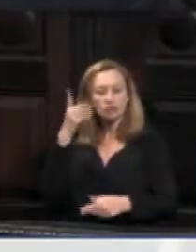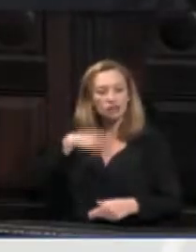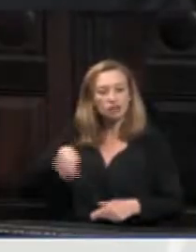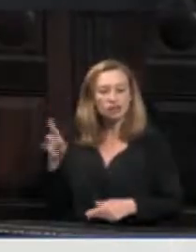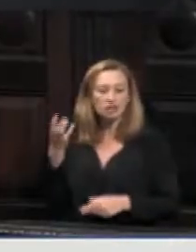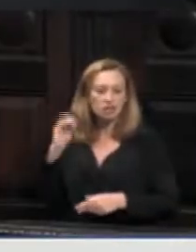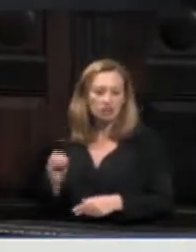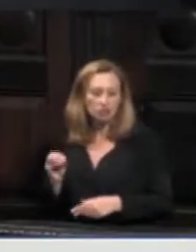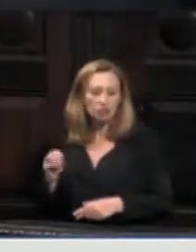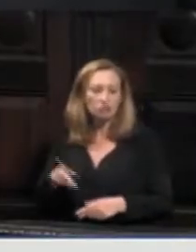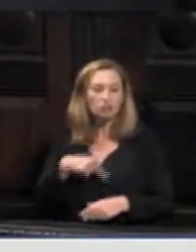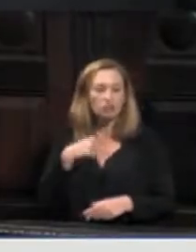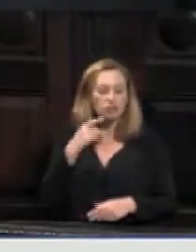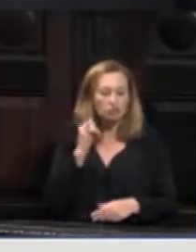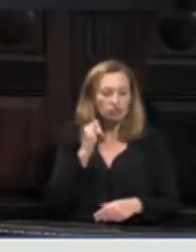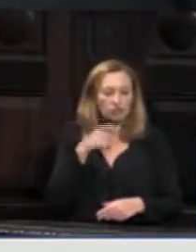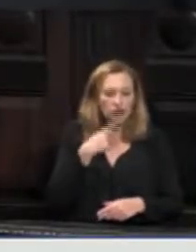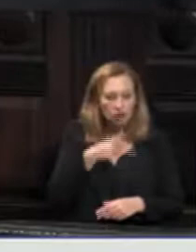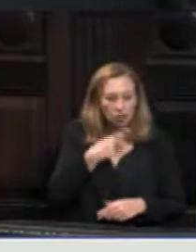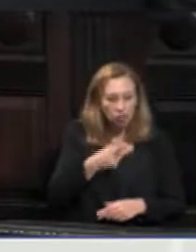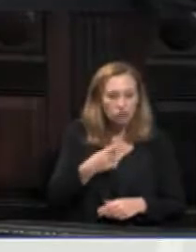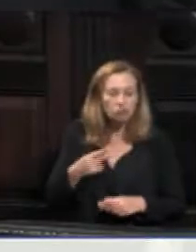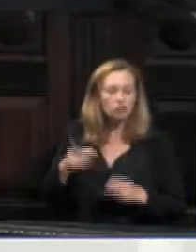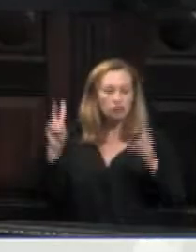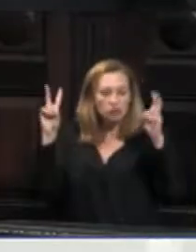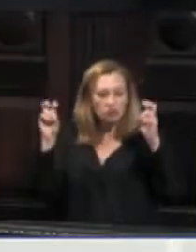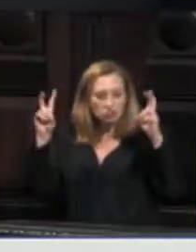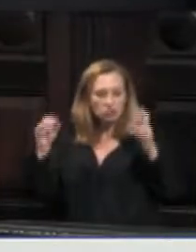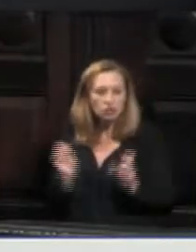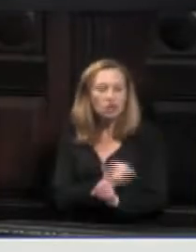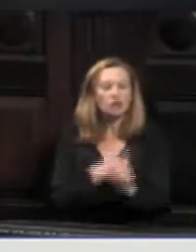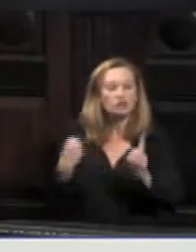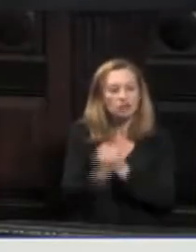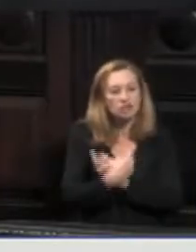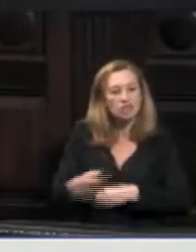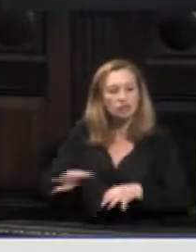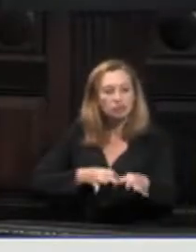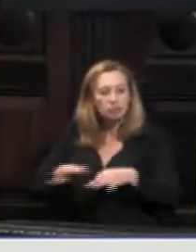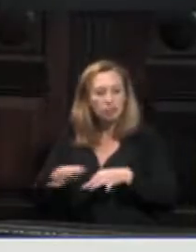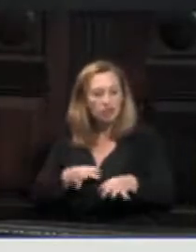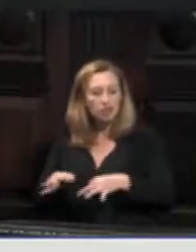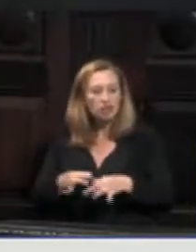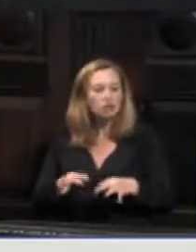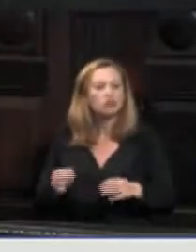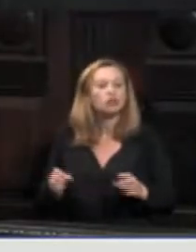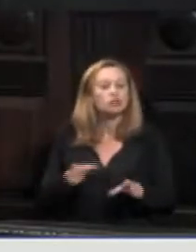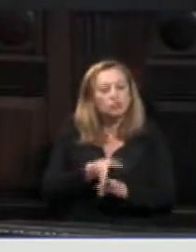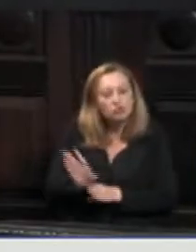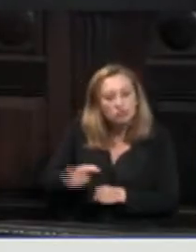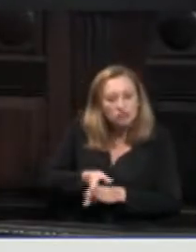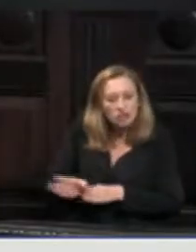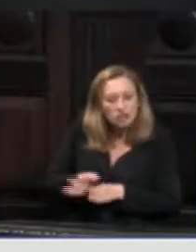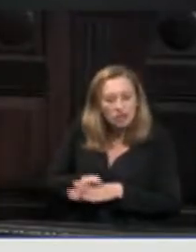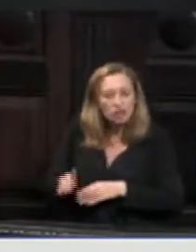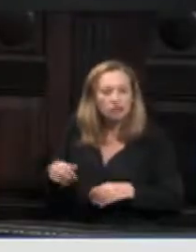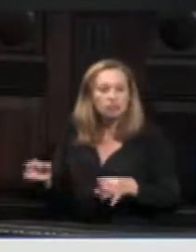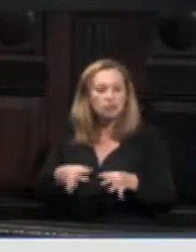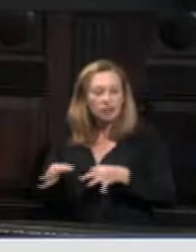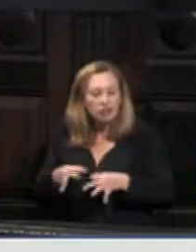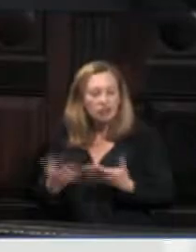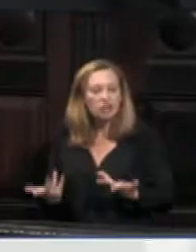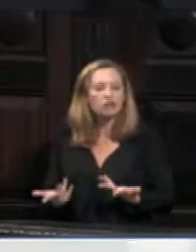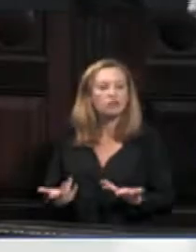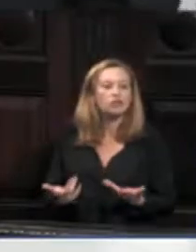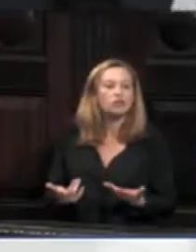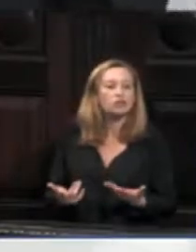garantindo participação, protagonismo e presença da sociedade civil organizada no Conselho Deliberativo, garantindo um instrumento avançado,